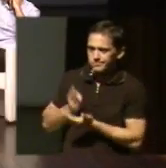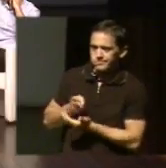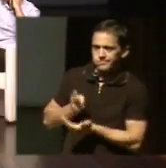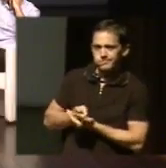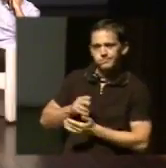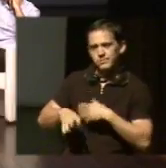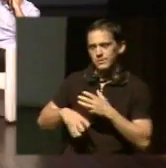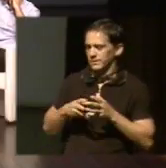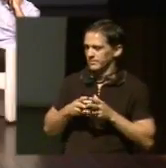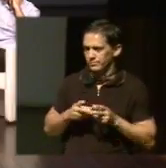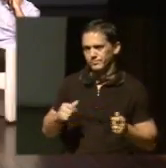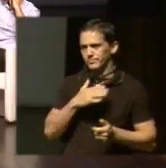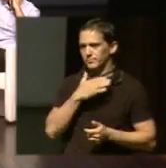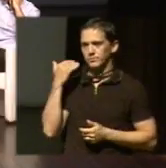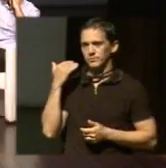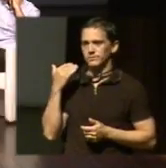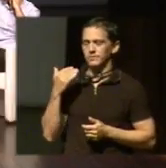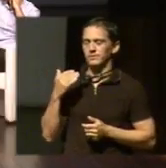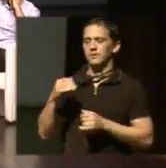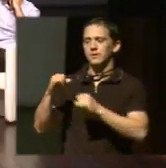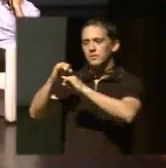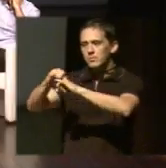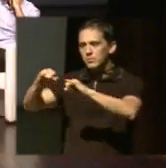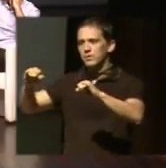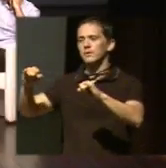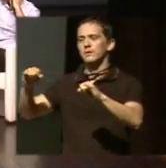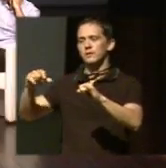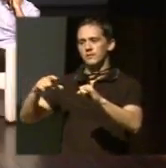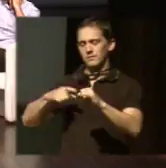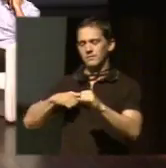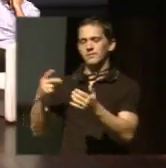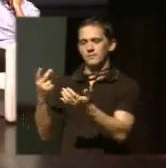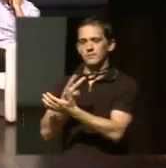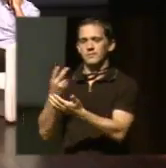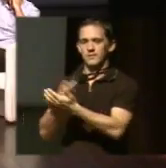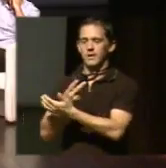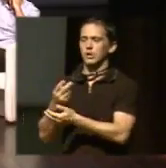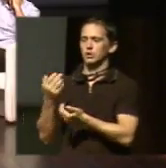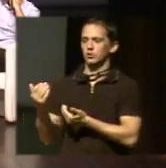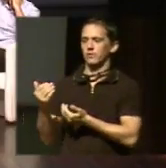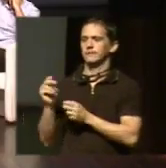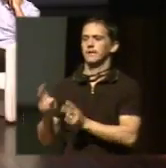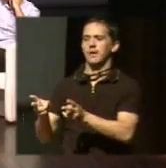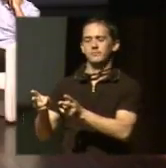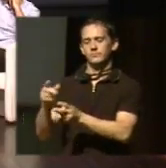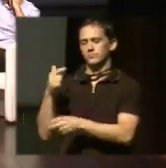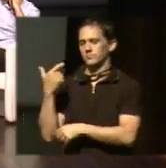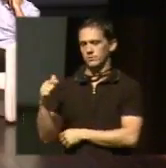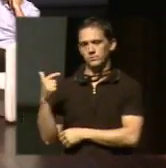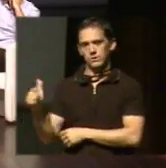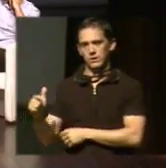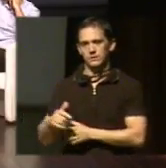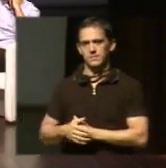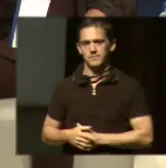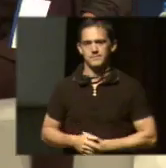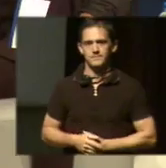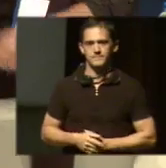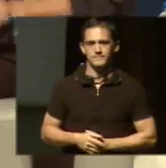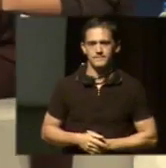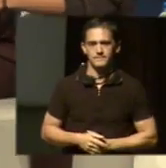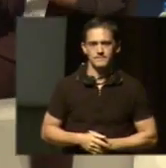errada por dizer que tu vai estar jovem para sempre. É, dando continuidade ao que ela tinha